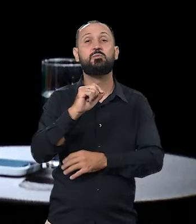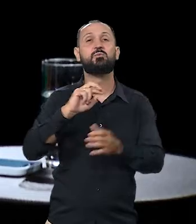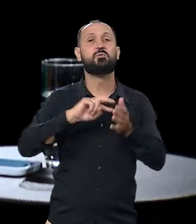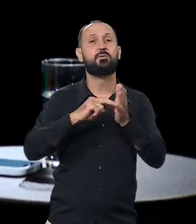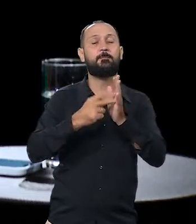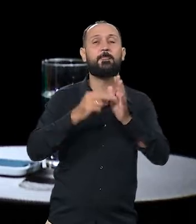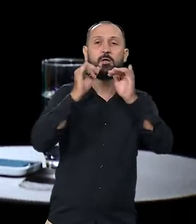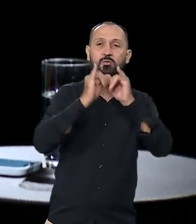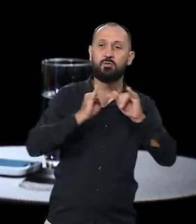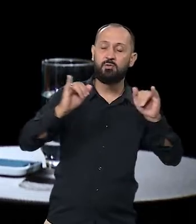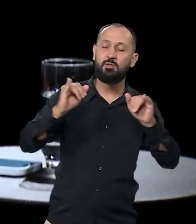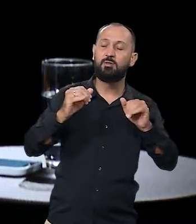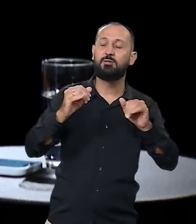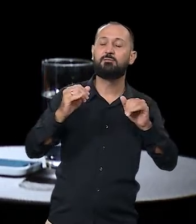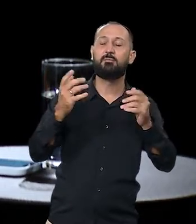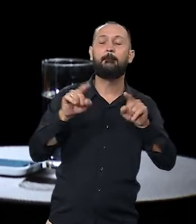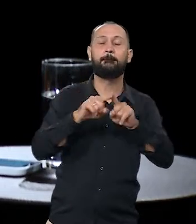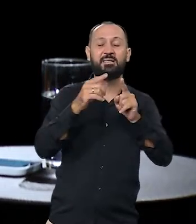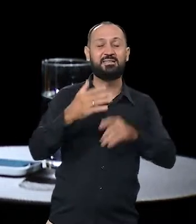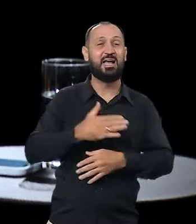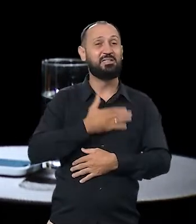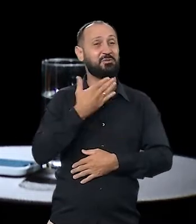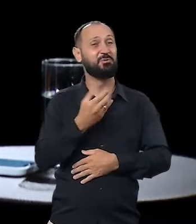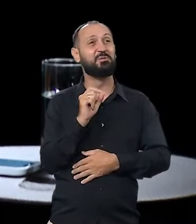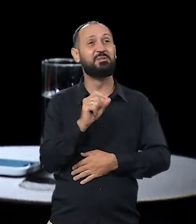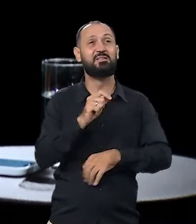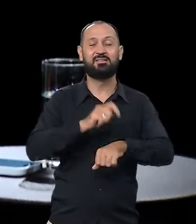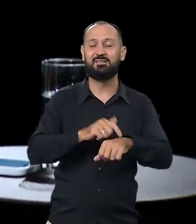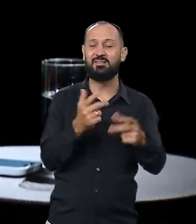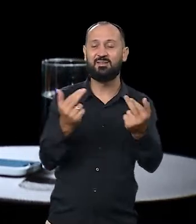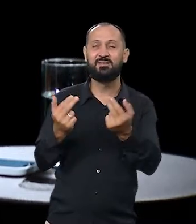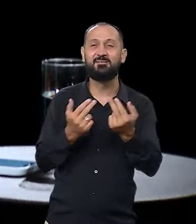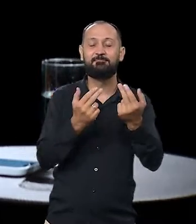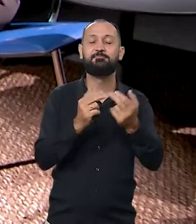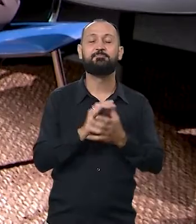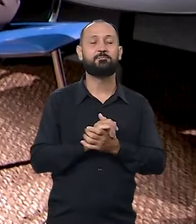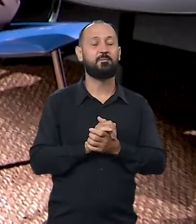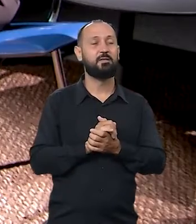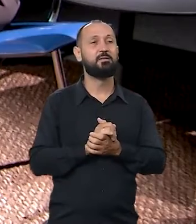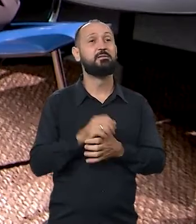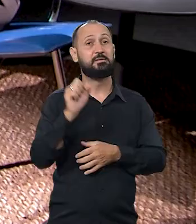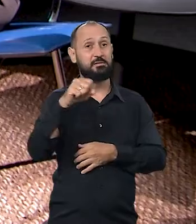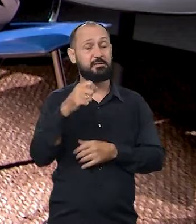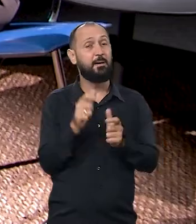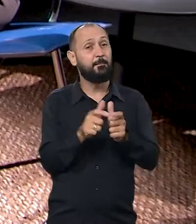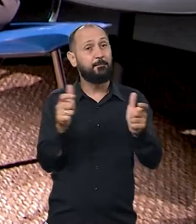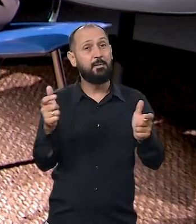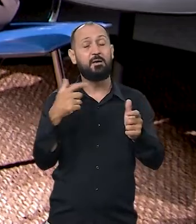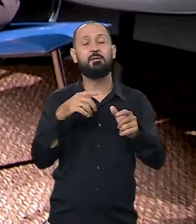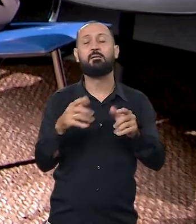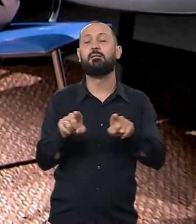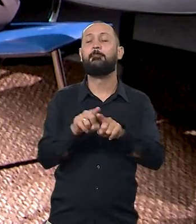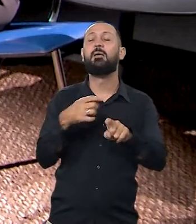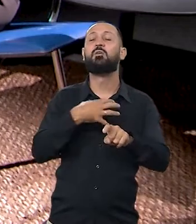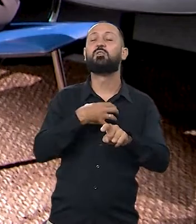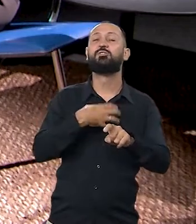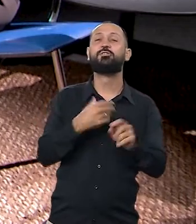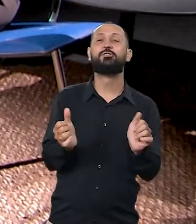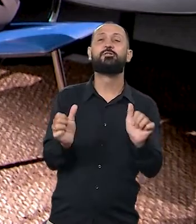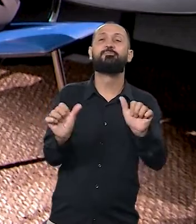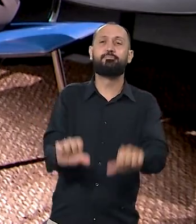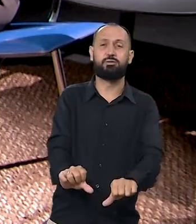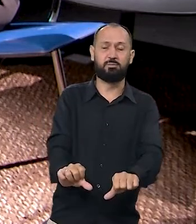bom no sentido da divulgação de informações, mas também é assustador ao mesmo tempo. Ela ampliou também a